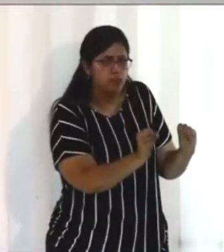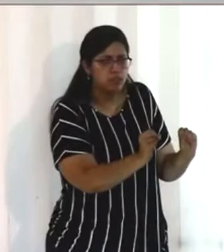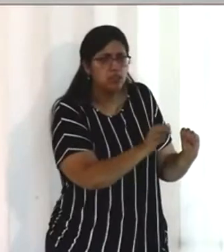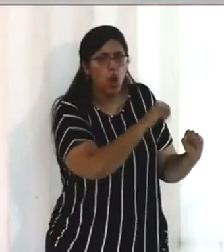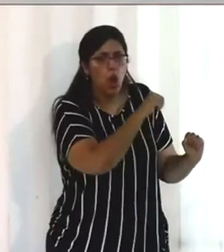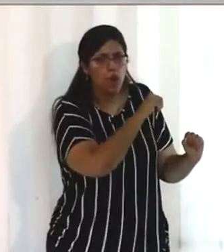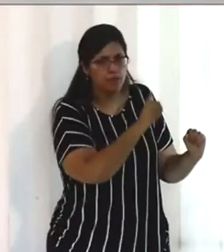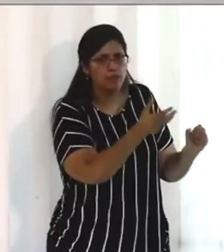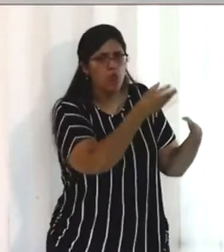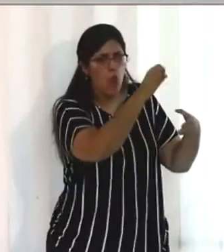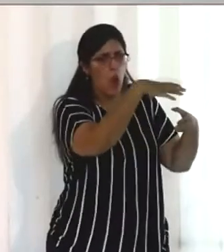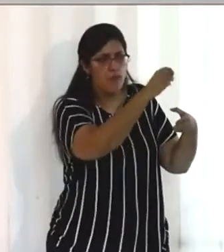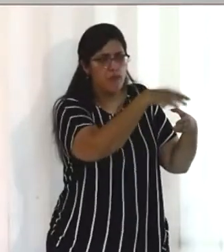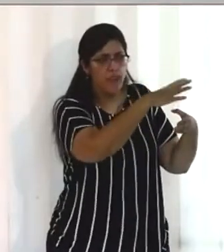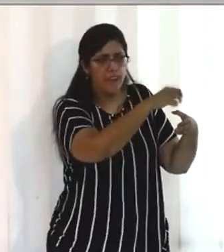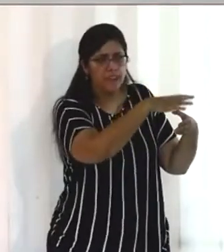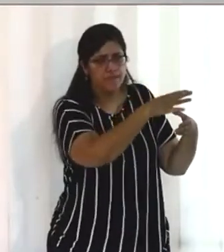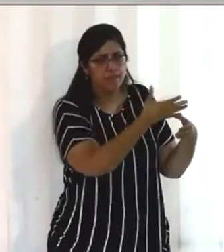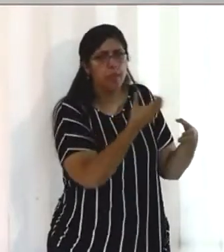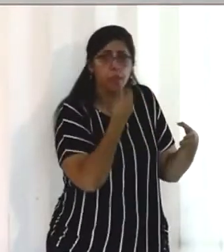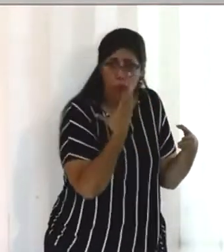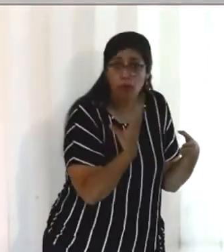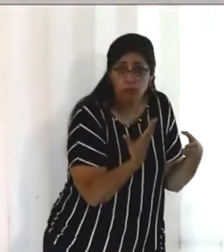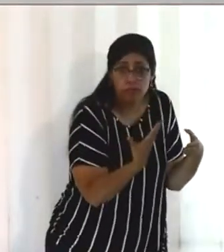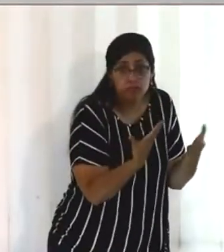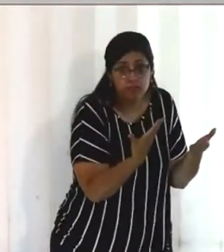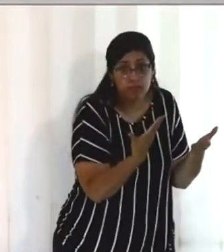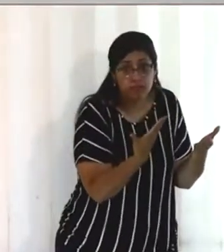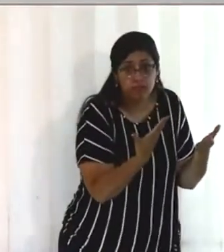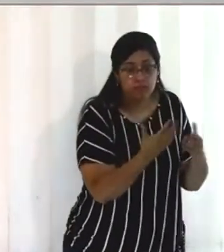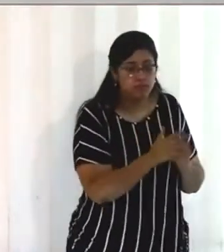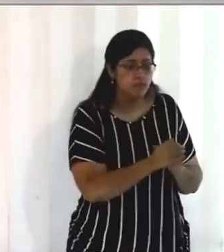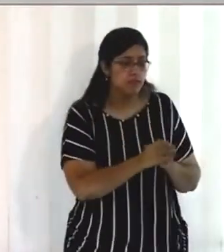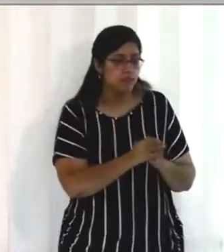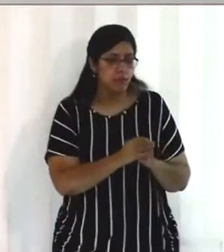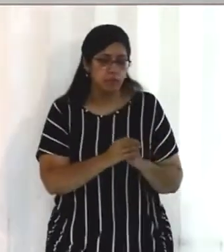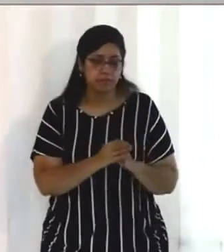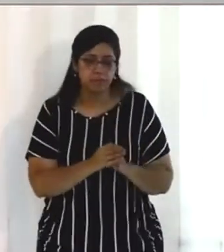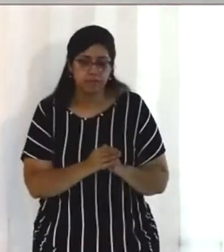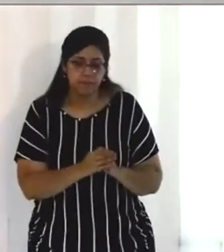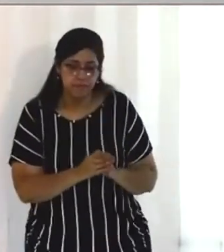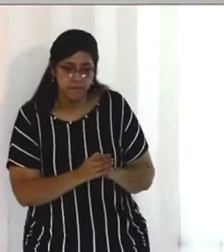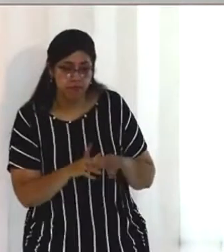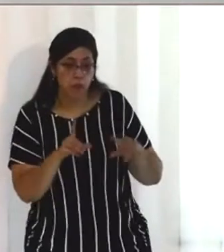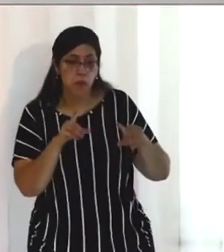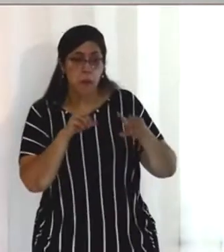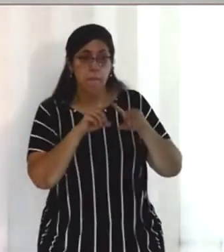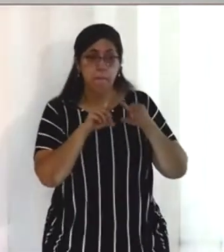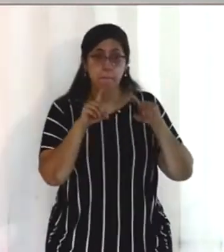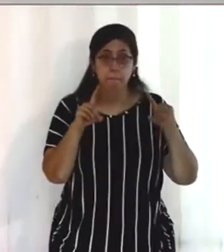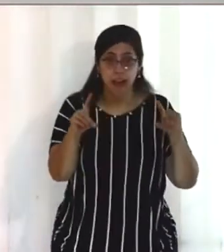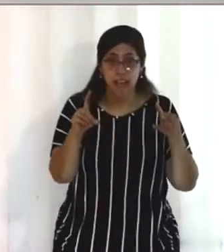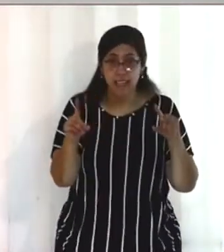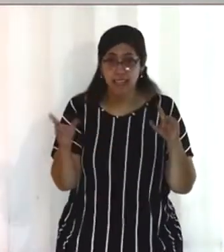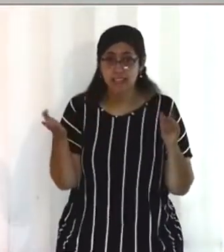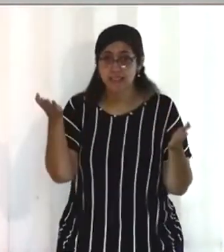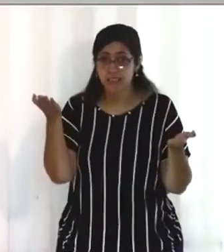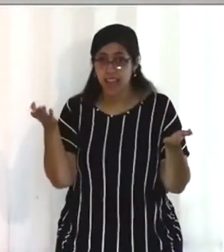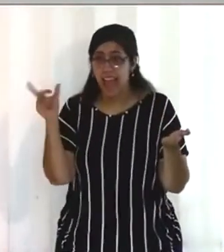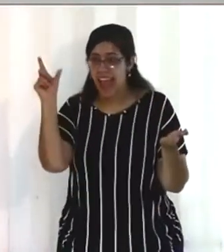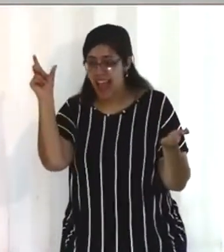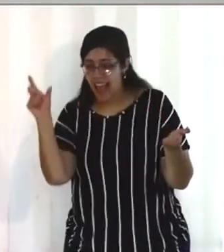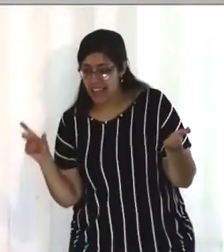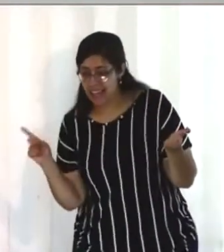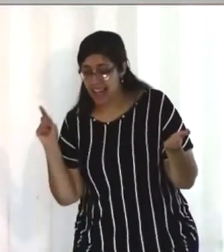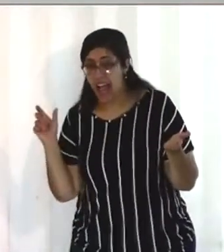porque a expressão mais excelente sacrifício significa só que o que Abel ofereceu foi maior. A